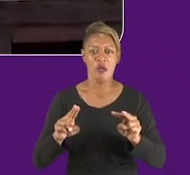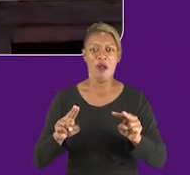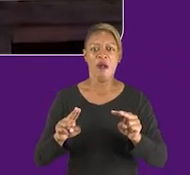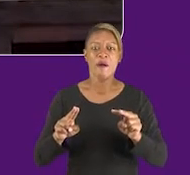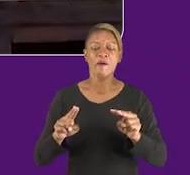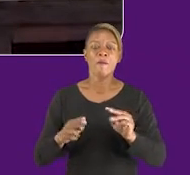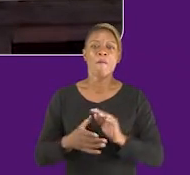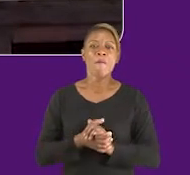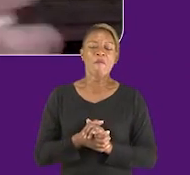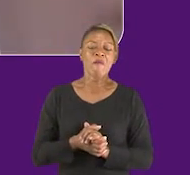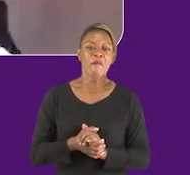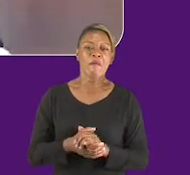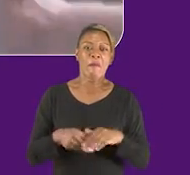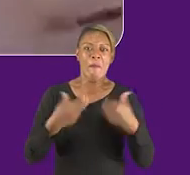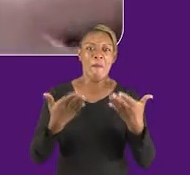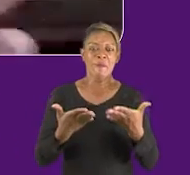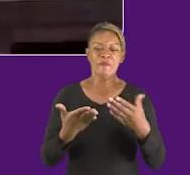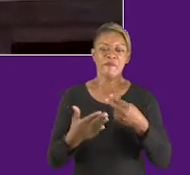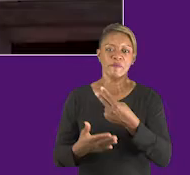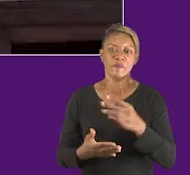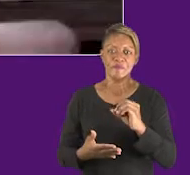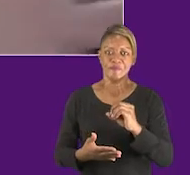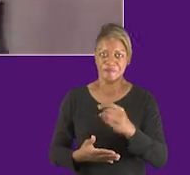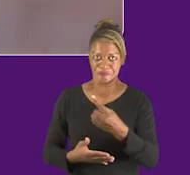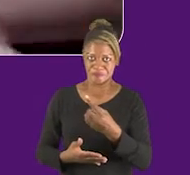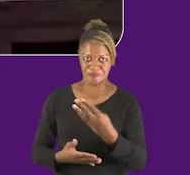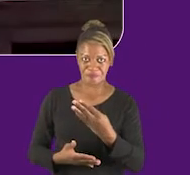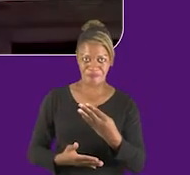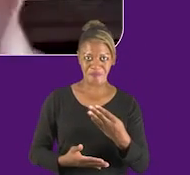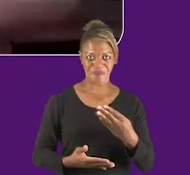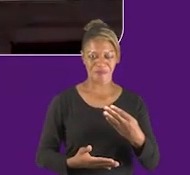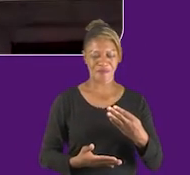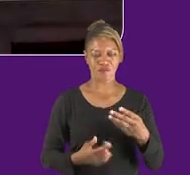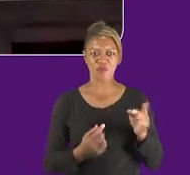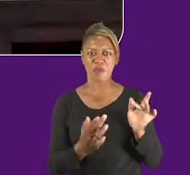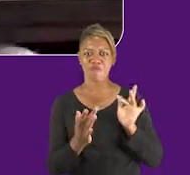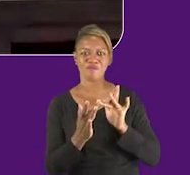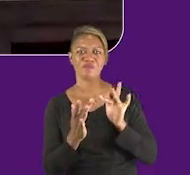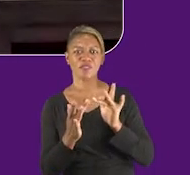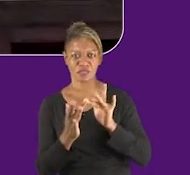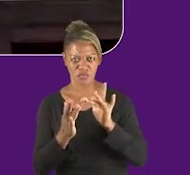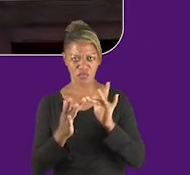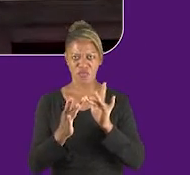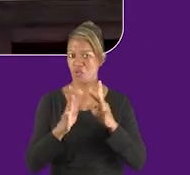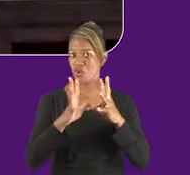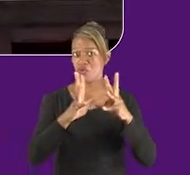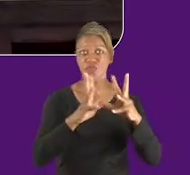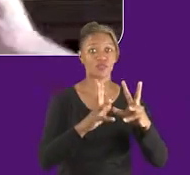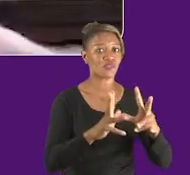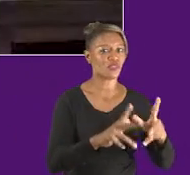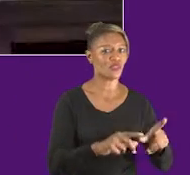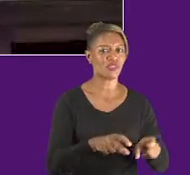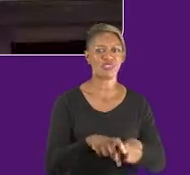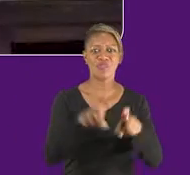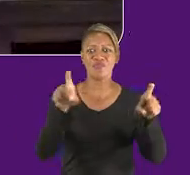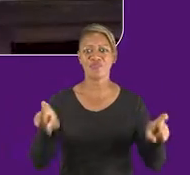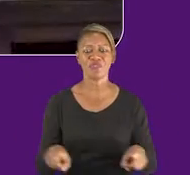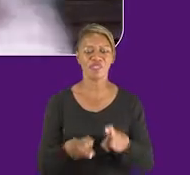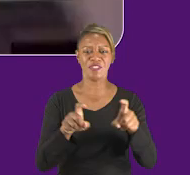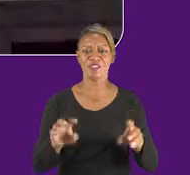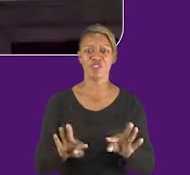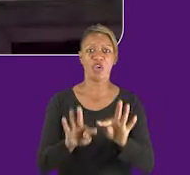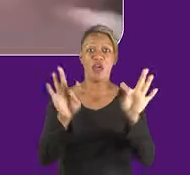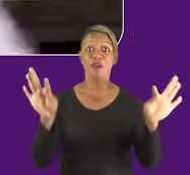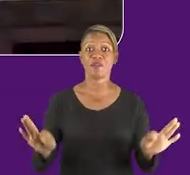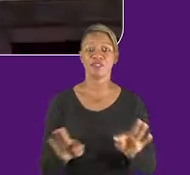software porcamente digito né de 2014 para cá que a gente conectou a ge começou conectar todas essas partes a gente